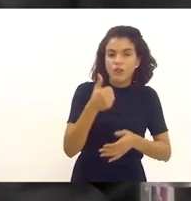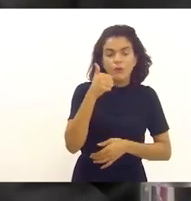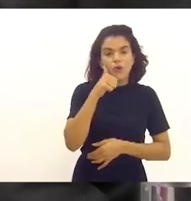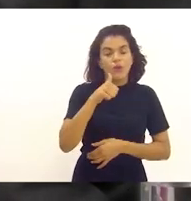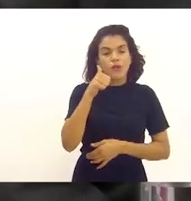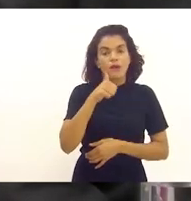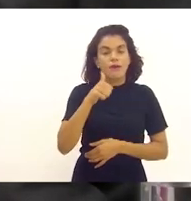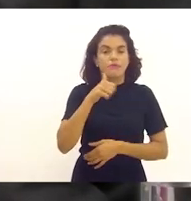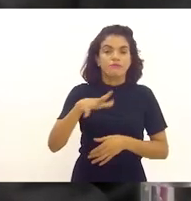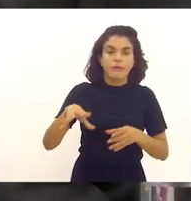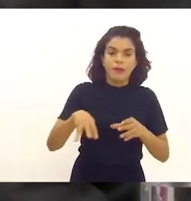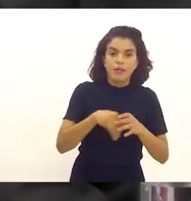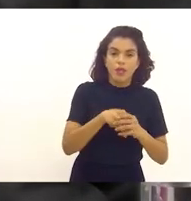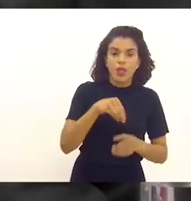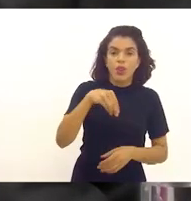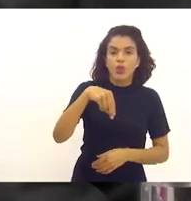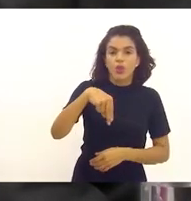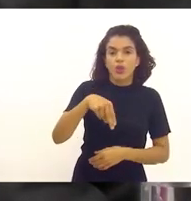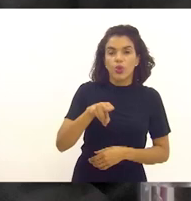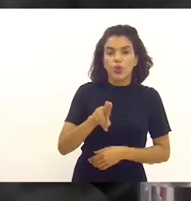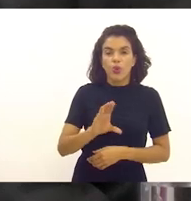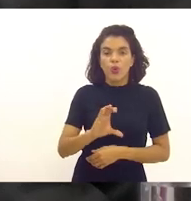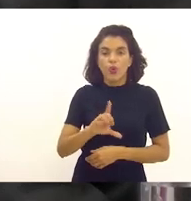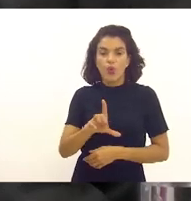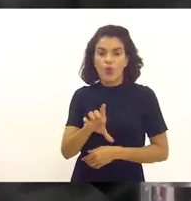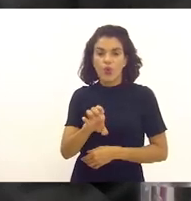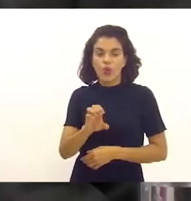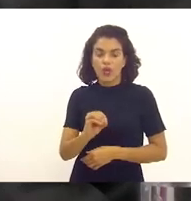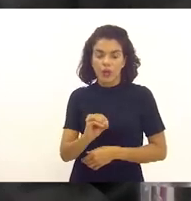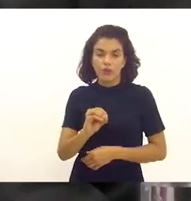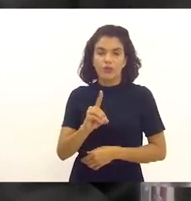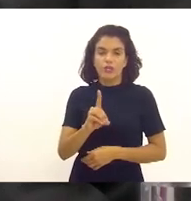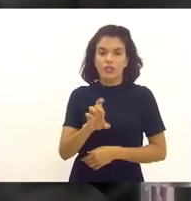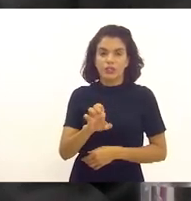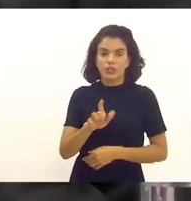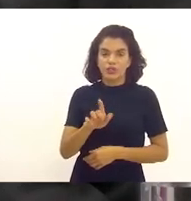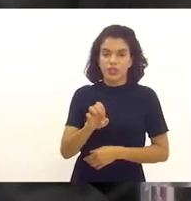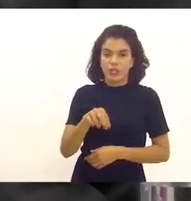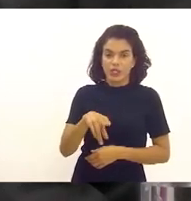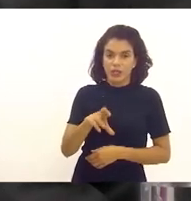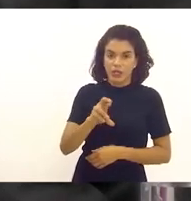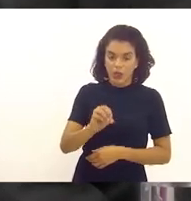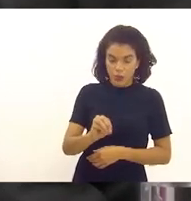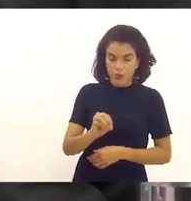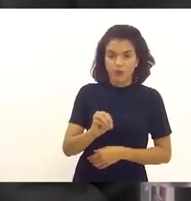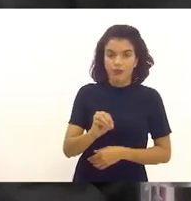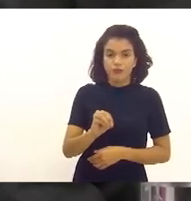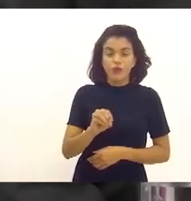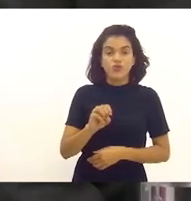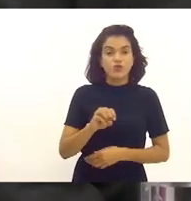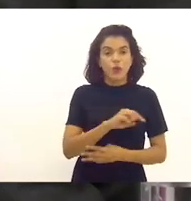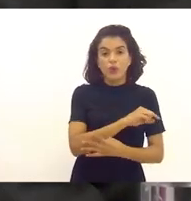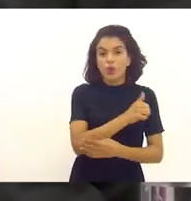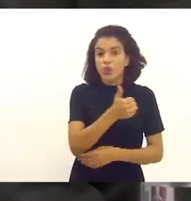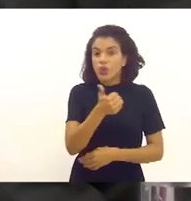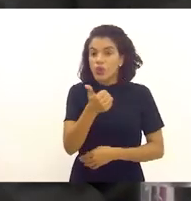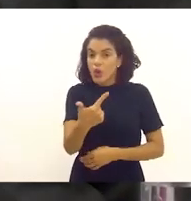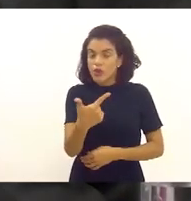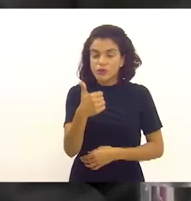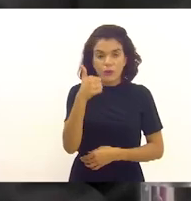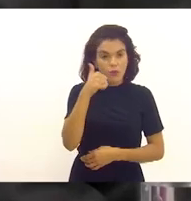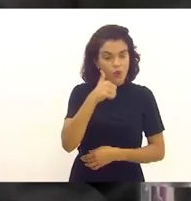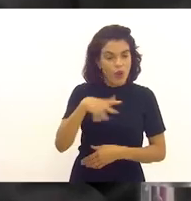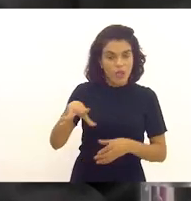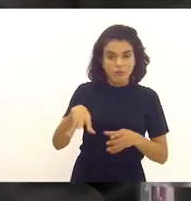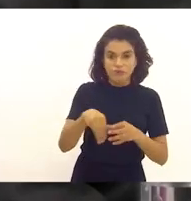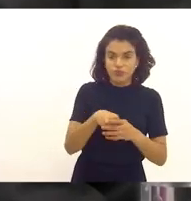que fazem parte do núcleo de gênero direitos humanos e acesso à justiça da escola nacional são os 12 magistradas além de mulheres